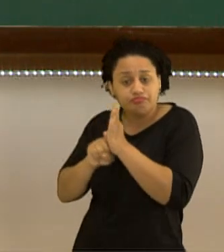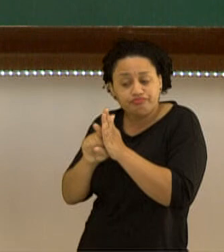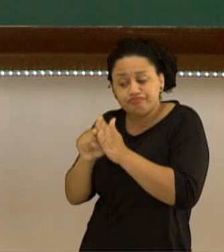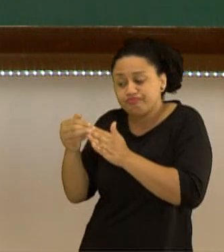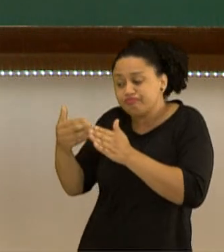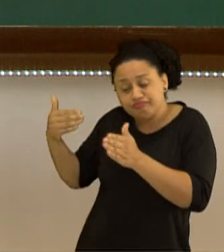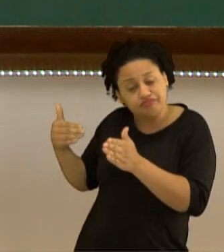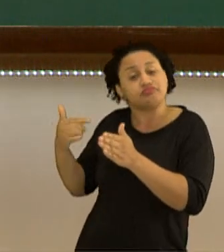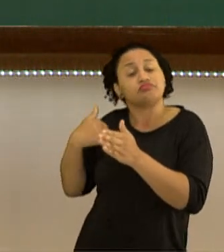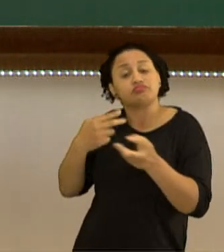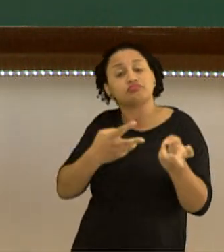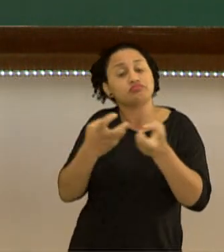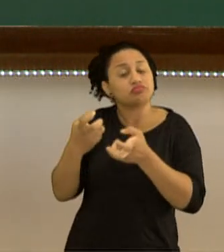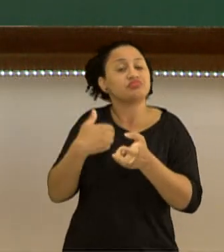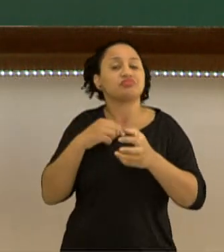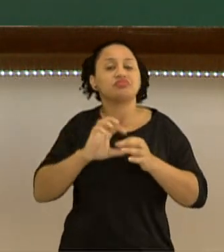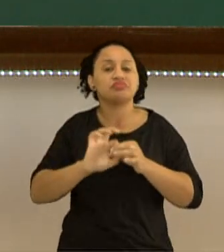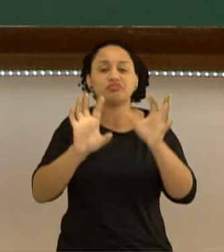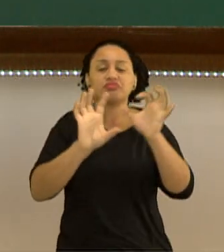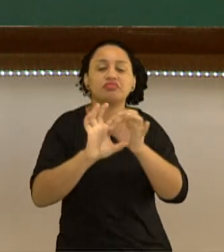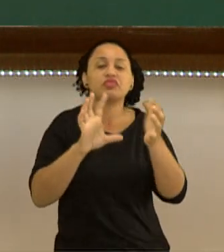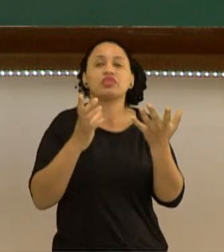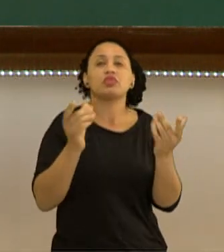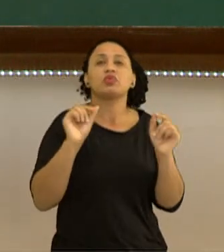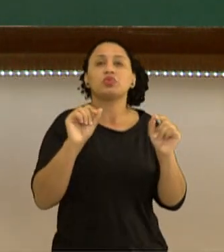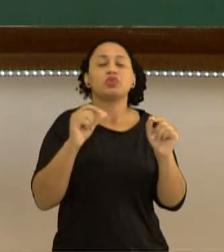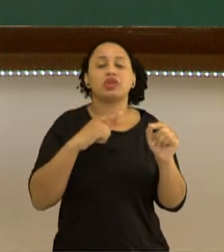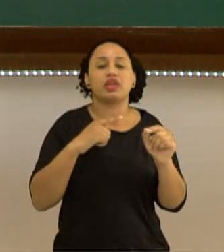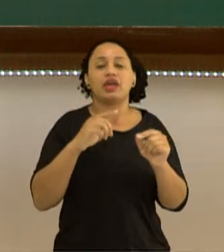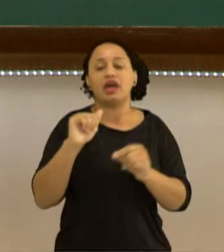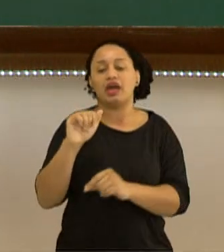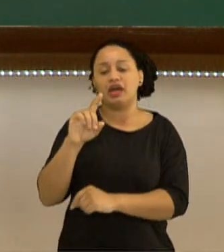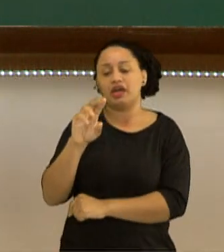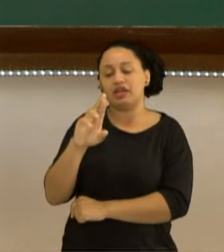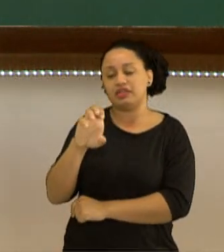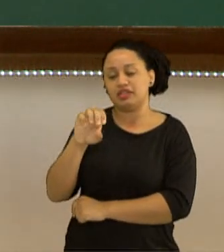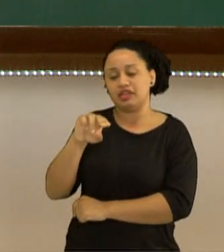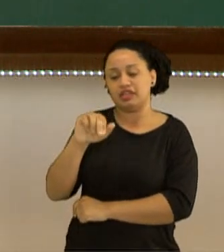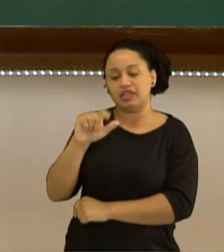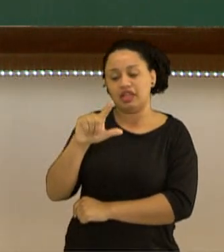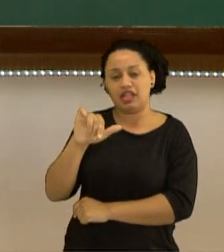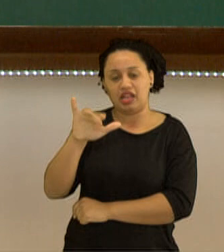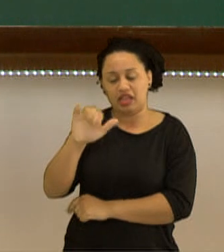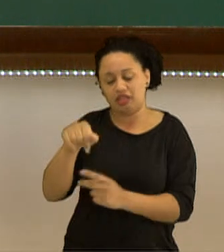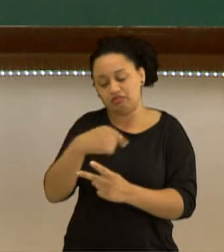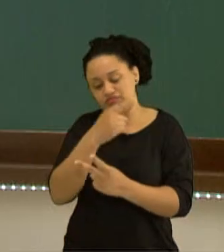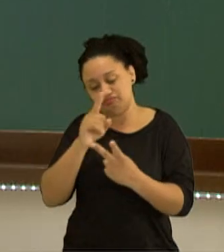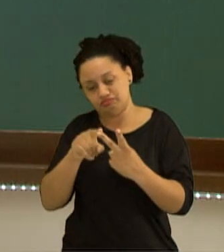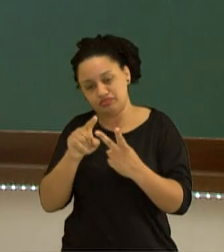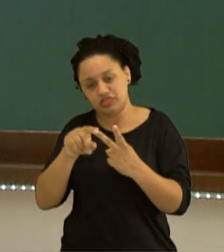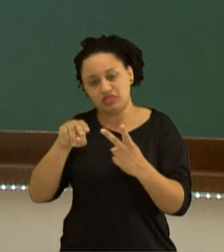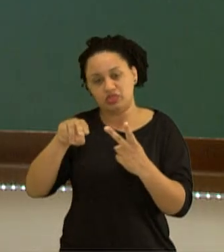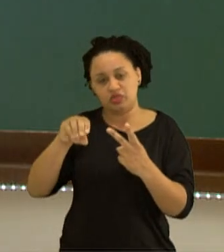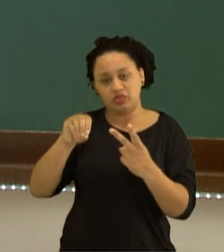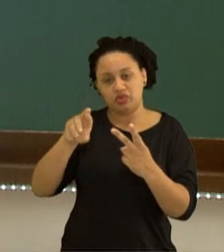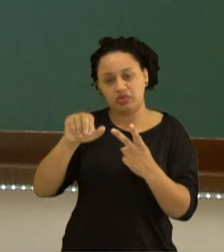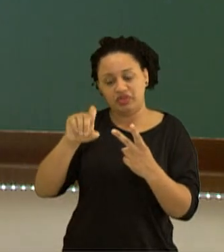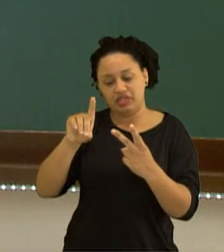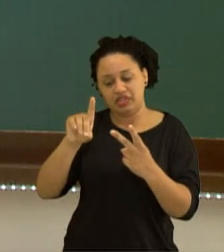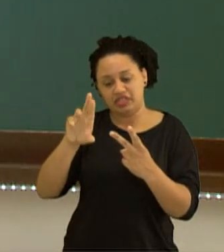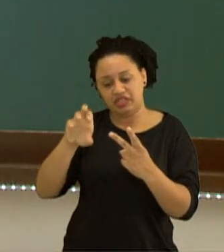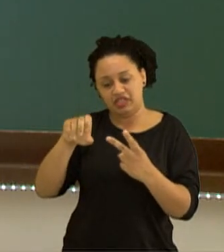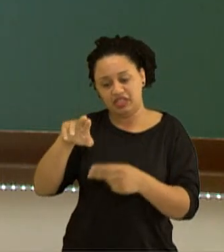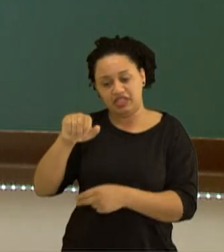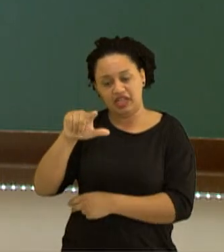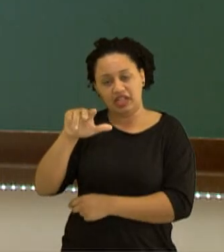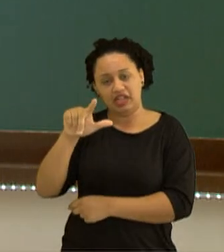a liberação de certos de adrenalina, noradrenalina, enfim, proporciona prazer, né?